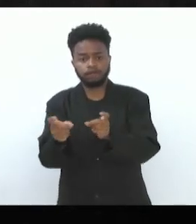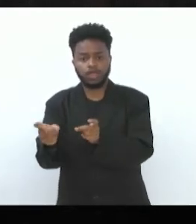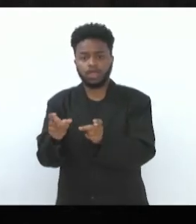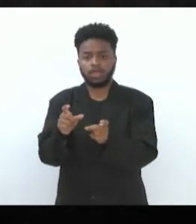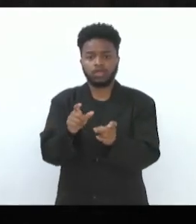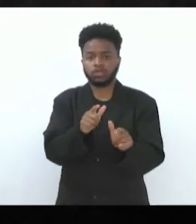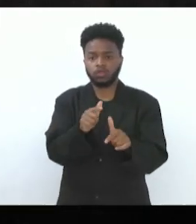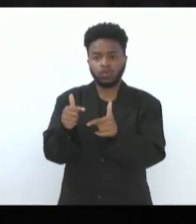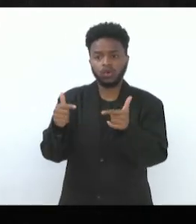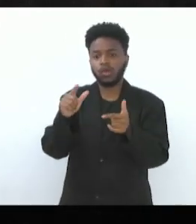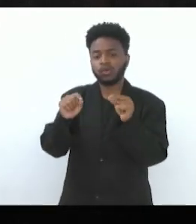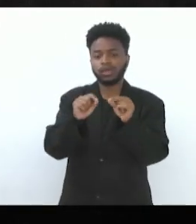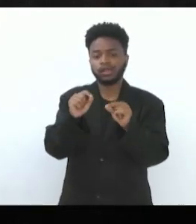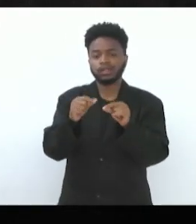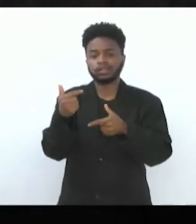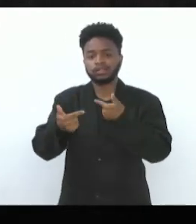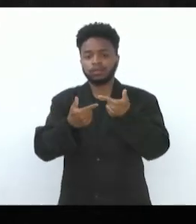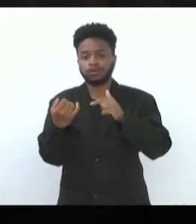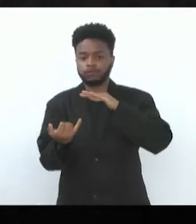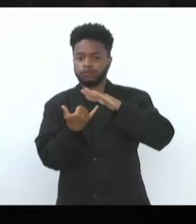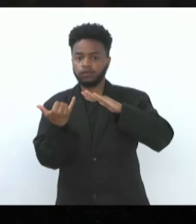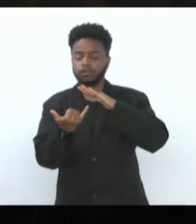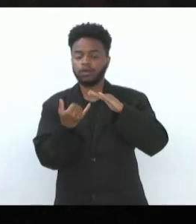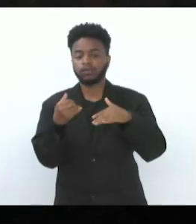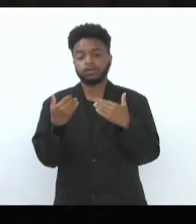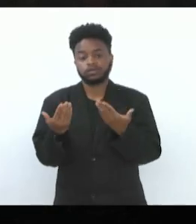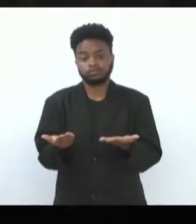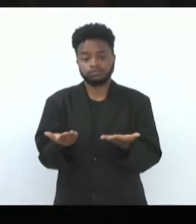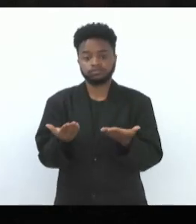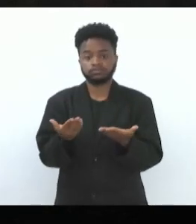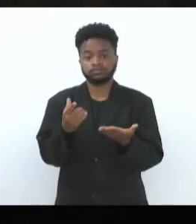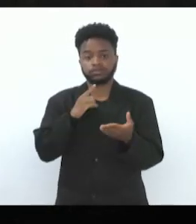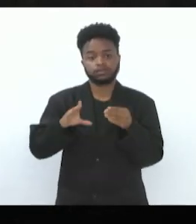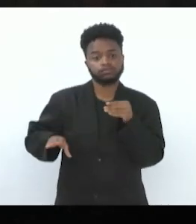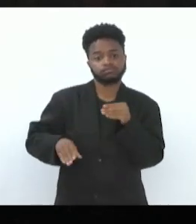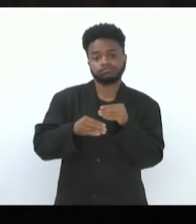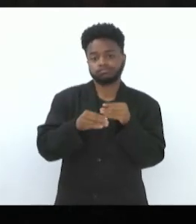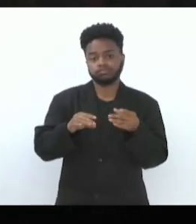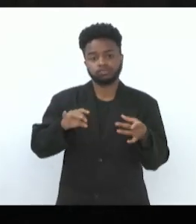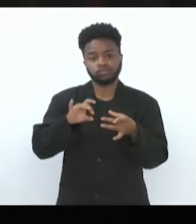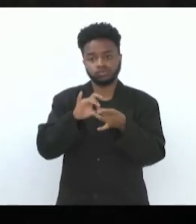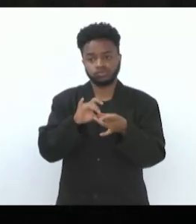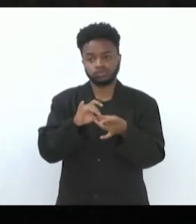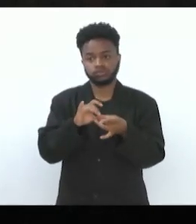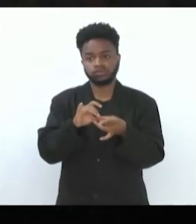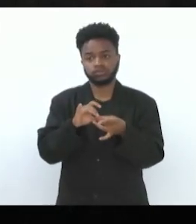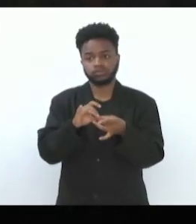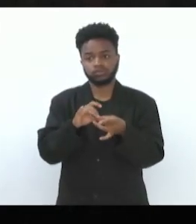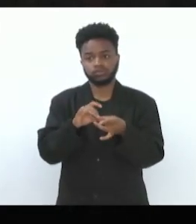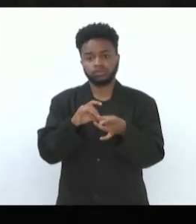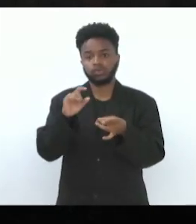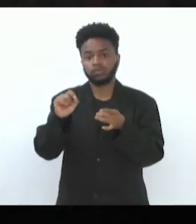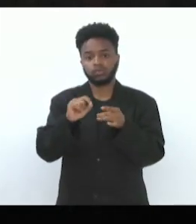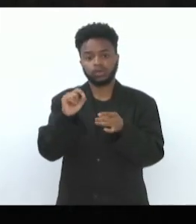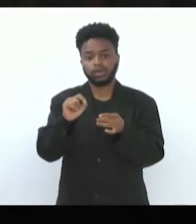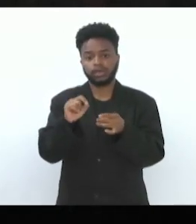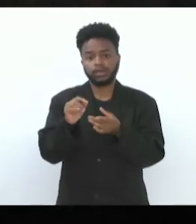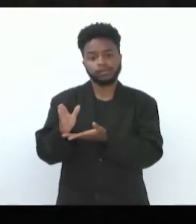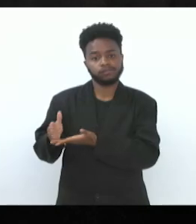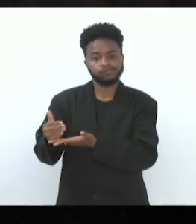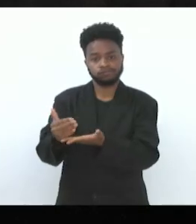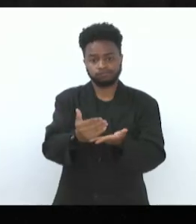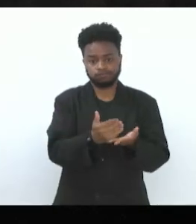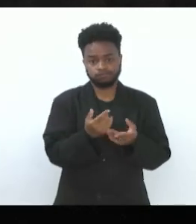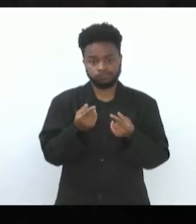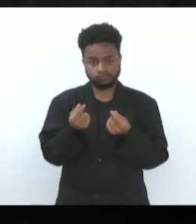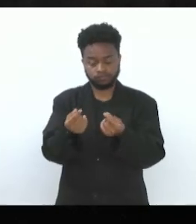tudo trabalho informal, que acaba entrando dentro da captação de recursos, né?